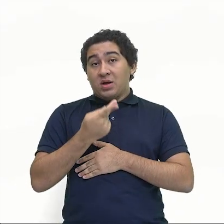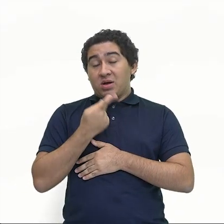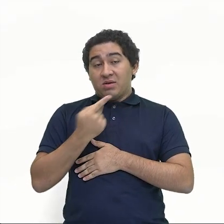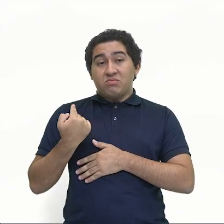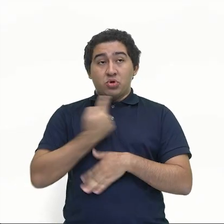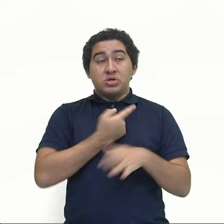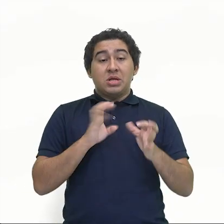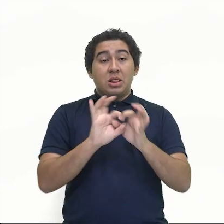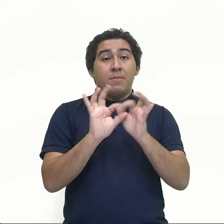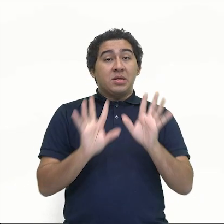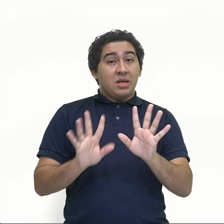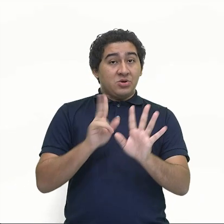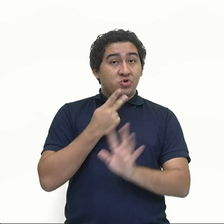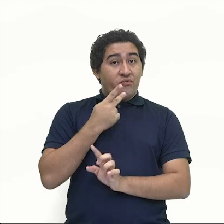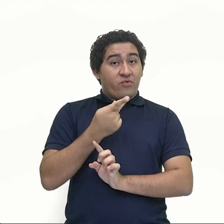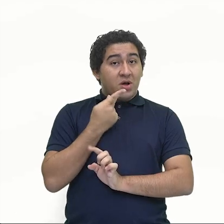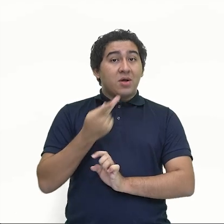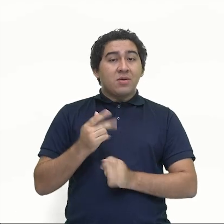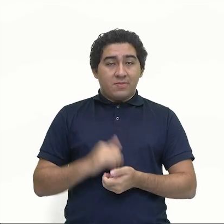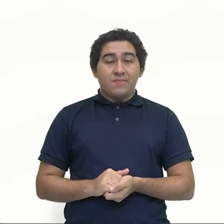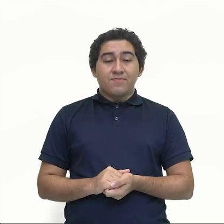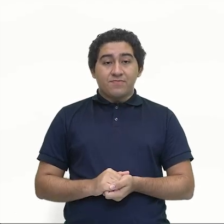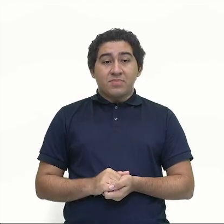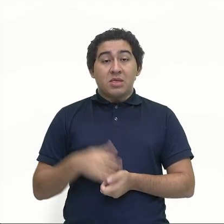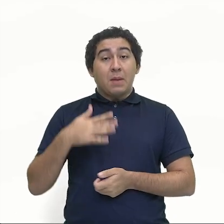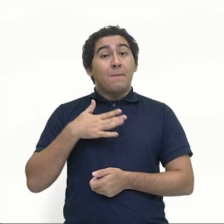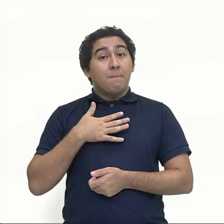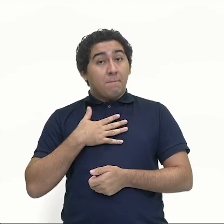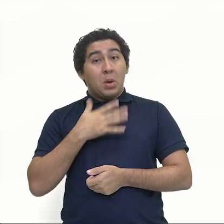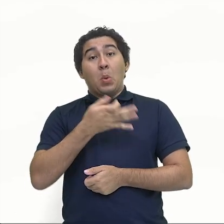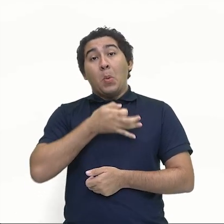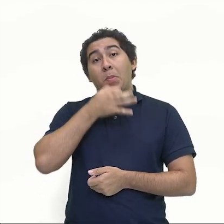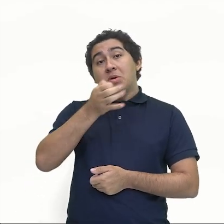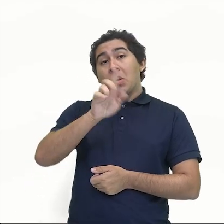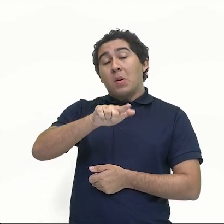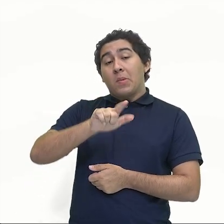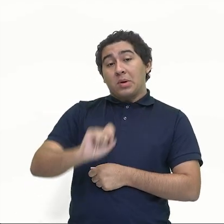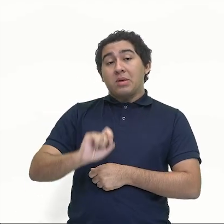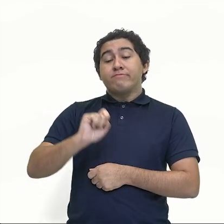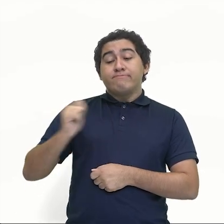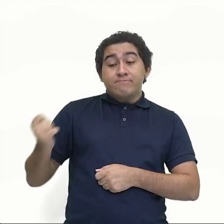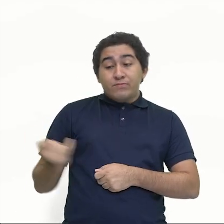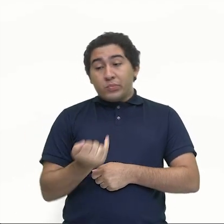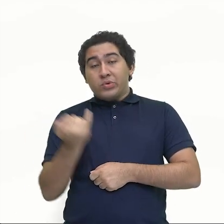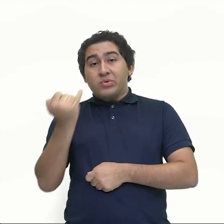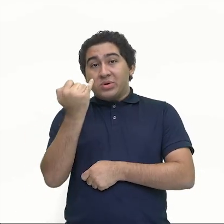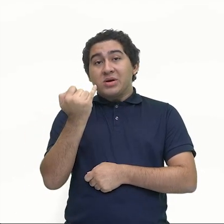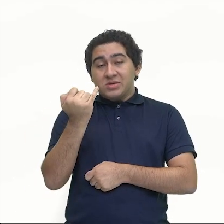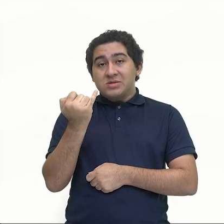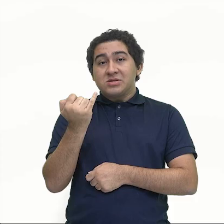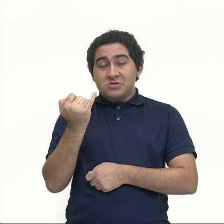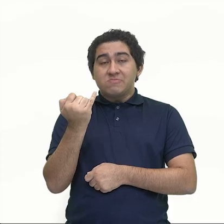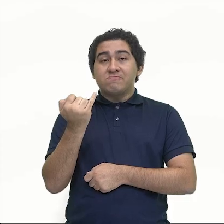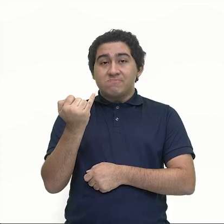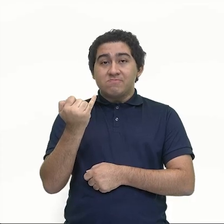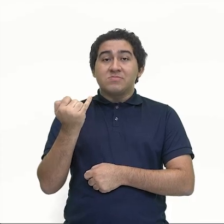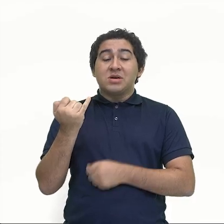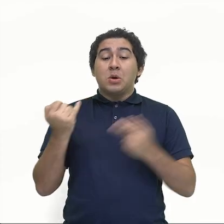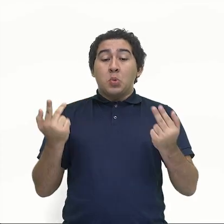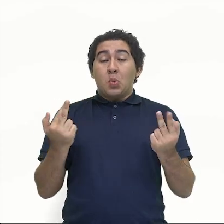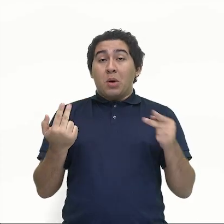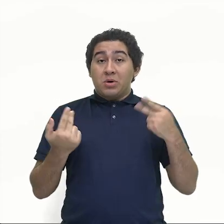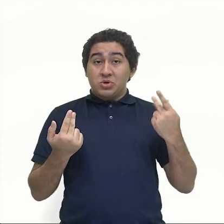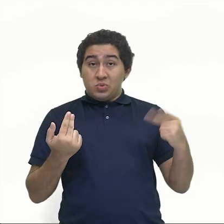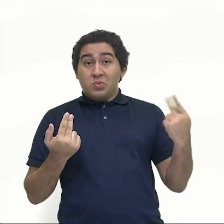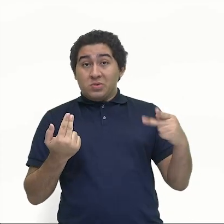nossa liberdade de fala, ok? Que a minha opinião, ela é tão importante quanto a sua opinião é